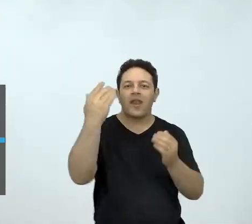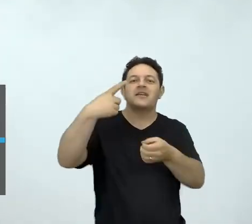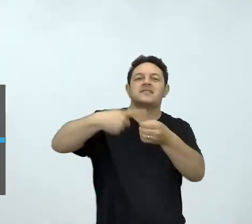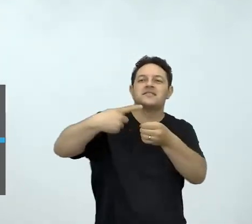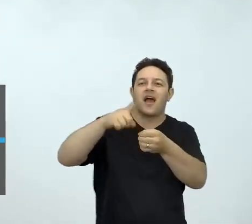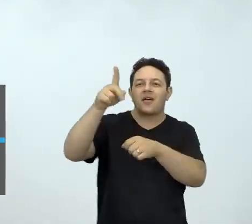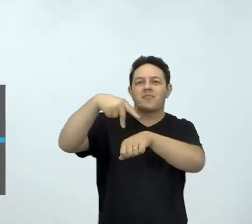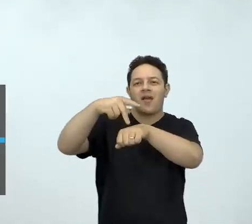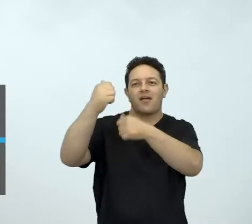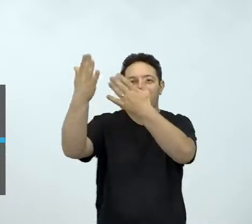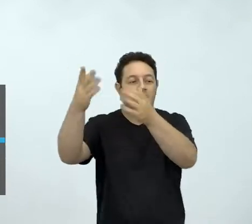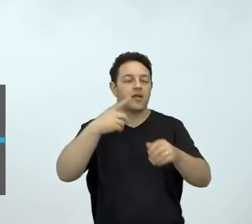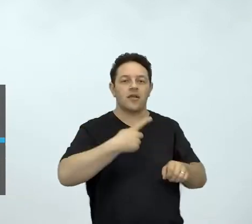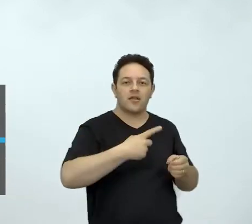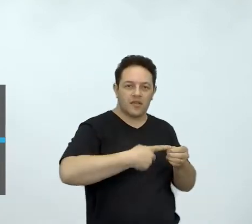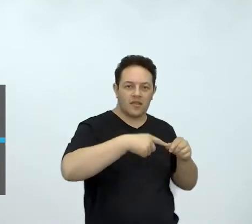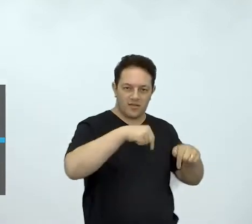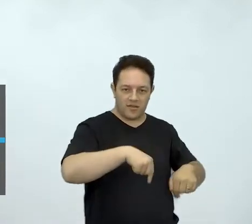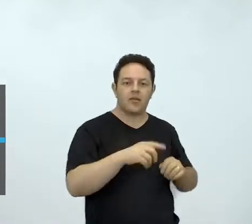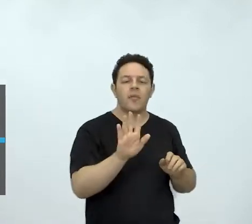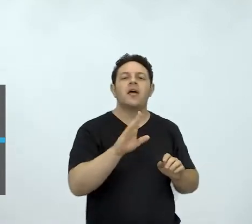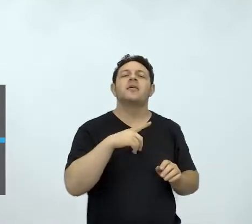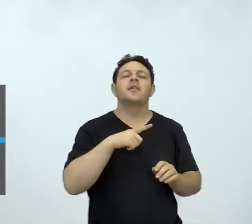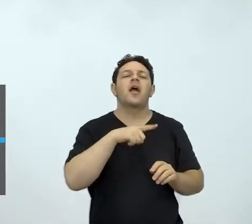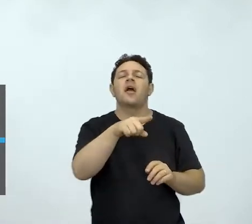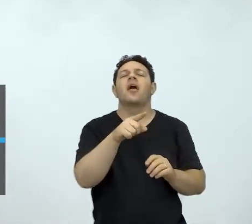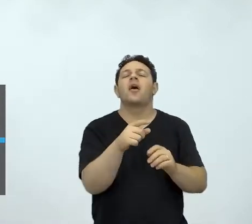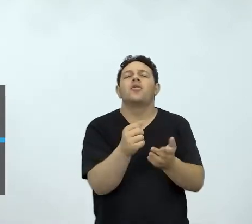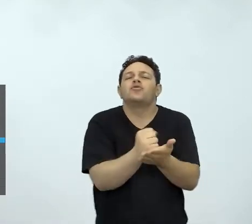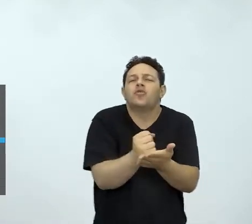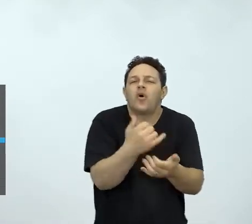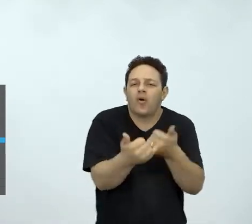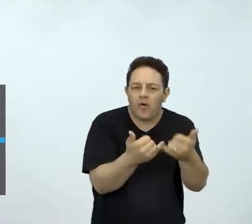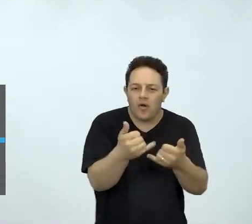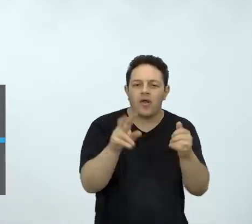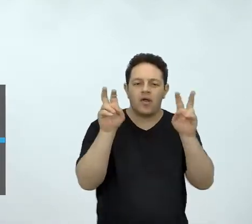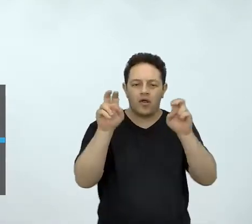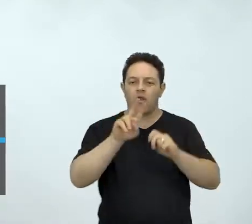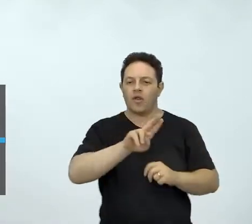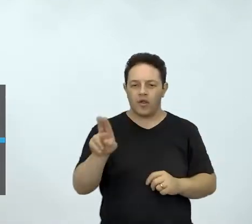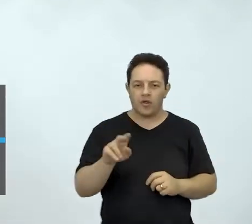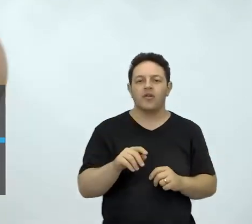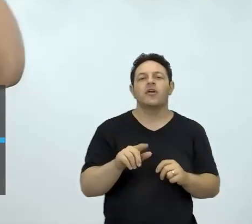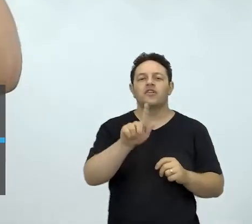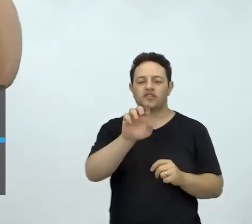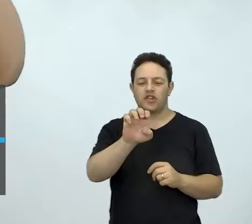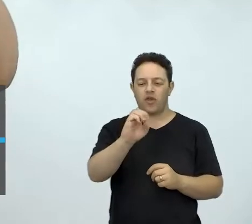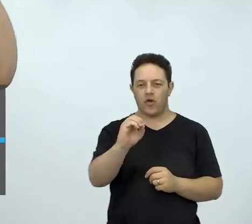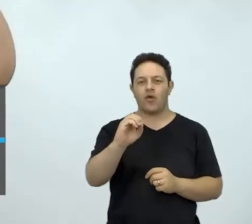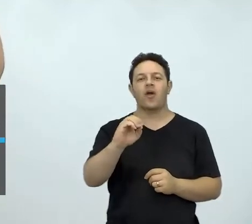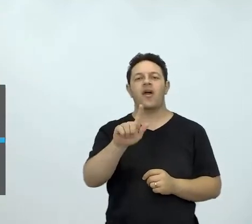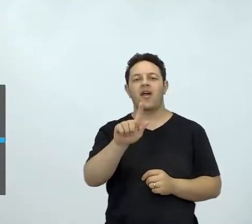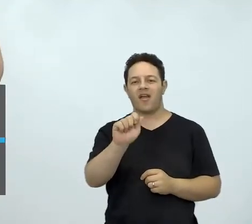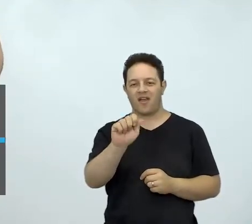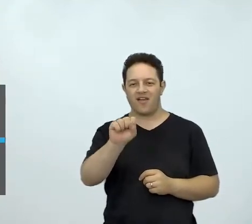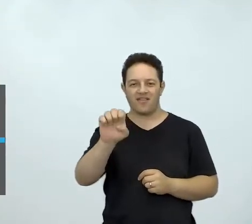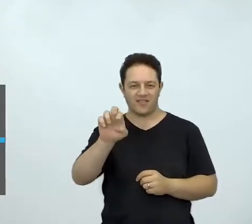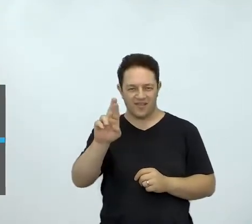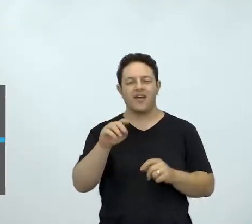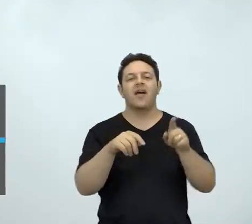um jogo online, mas você pode usar no navegador, não precisa baixar não, que é o GeoGuessr. E o GeoGuessr, ele pega imagens de lugares